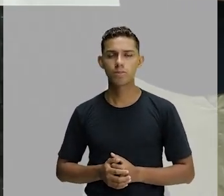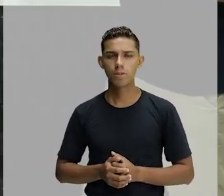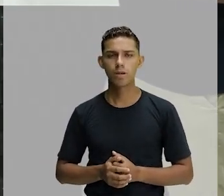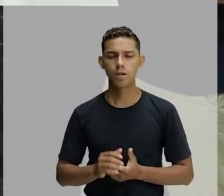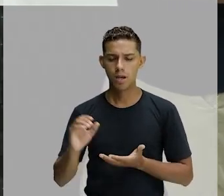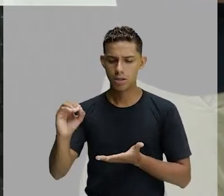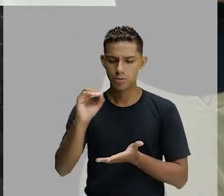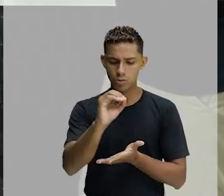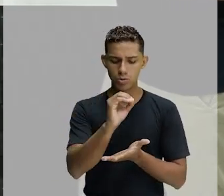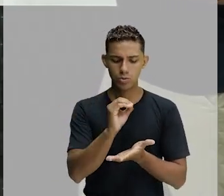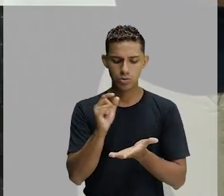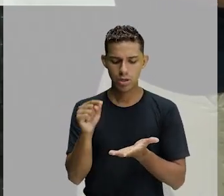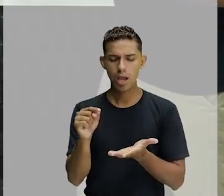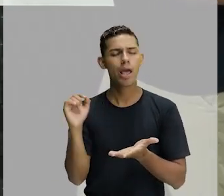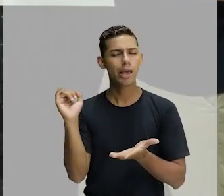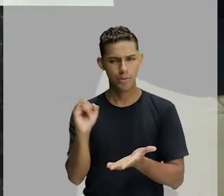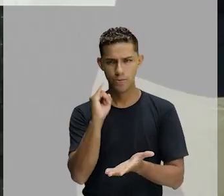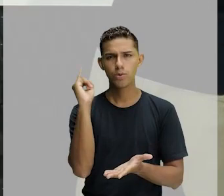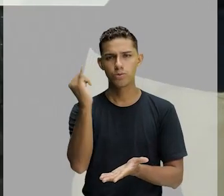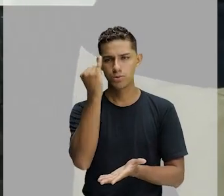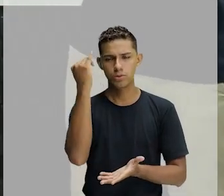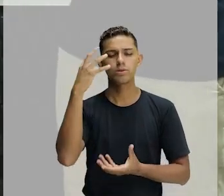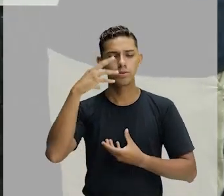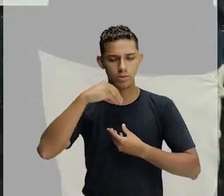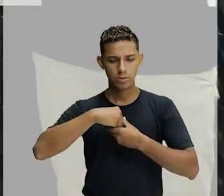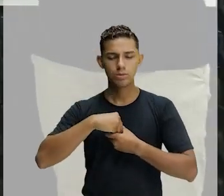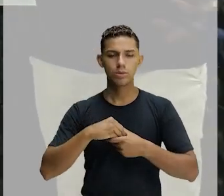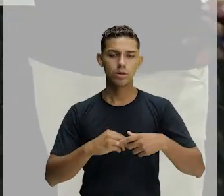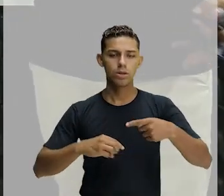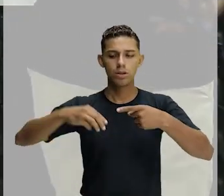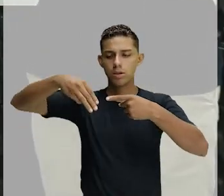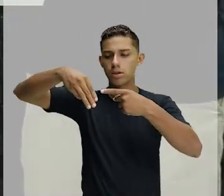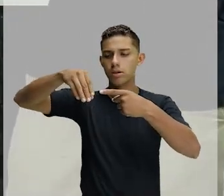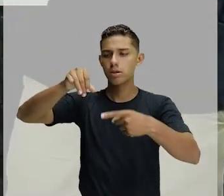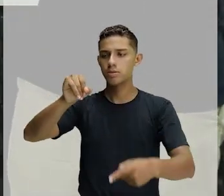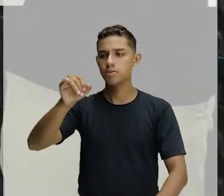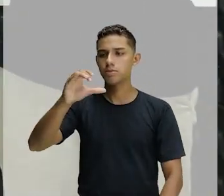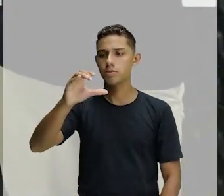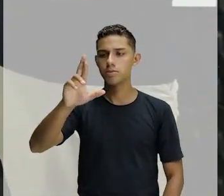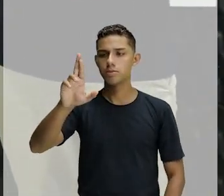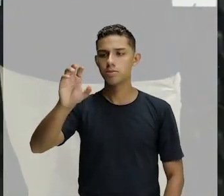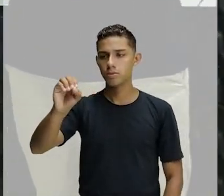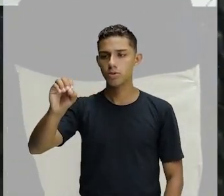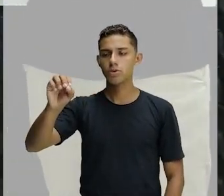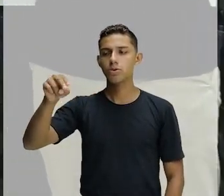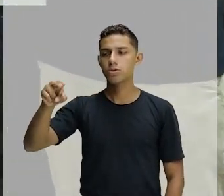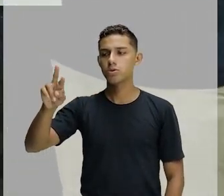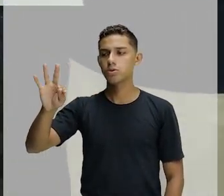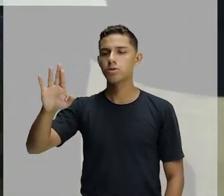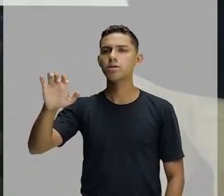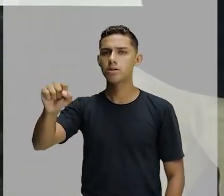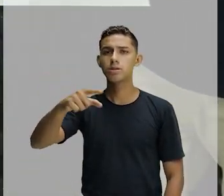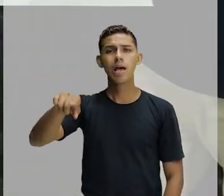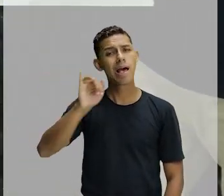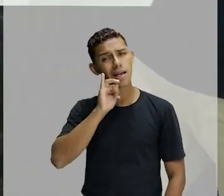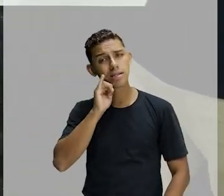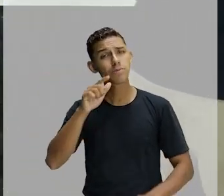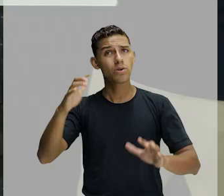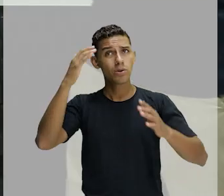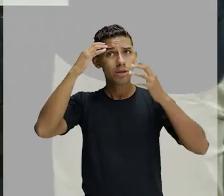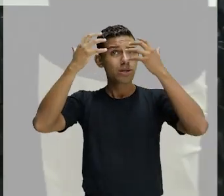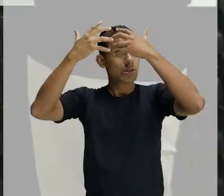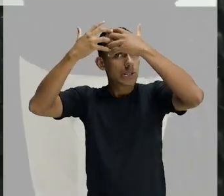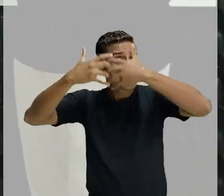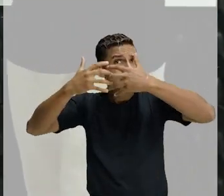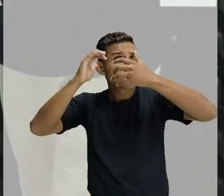cada tampinha de cada buraco desse balde seria como se fosse um micronutriente. É um exemplo aqui só para vocês entenderem mais ou menos como